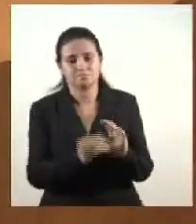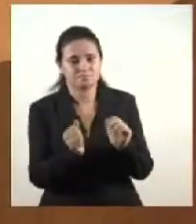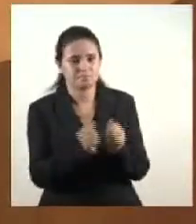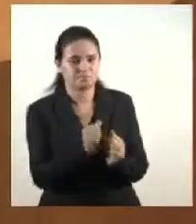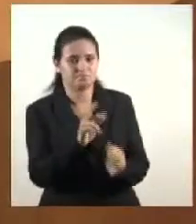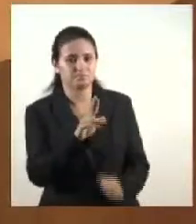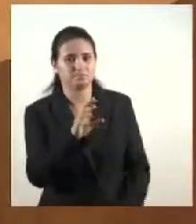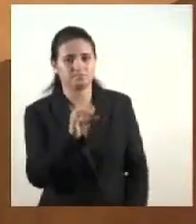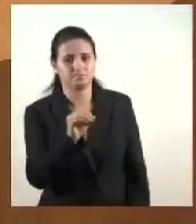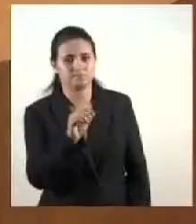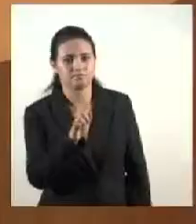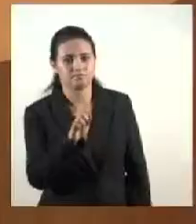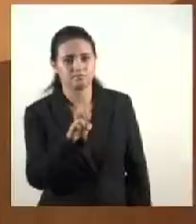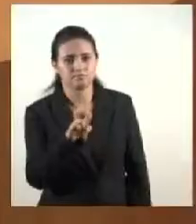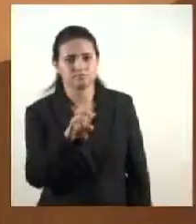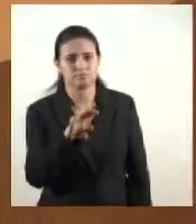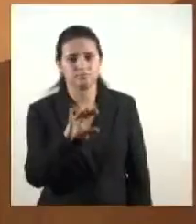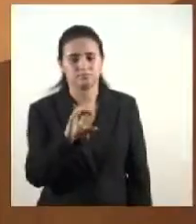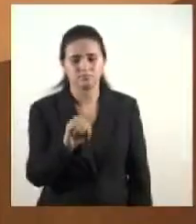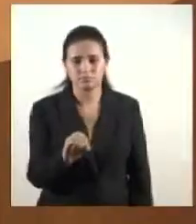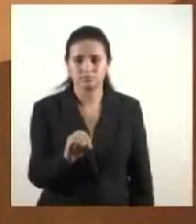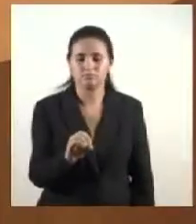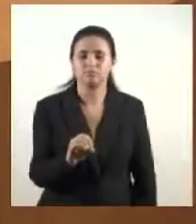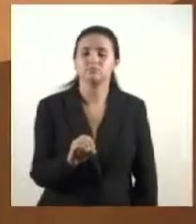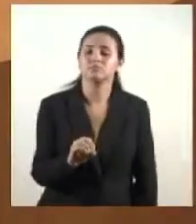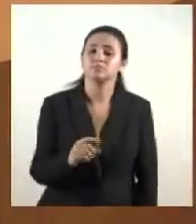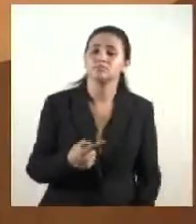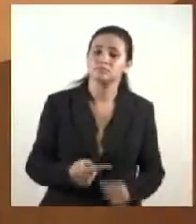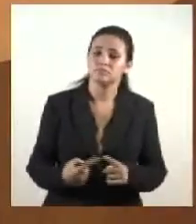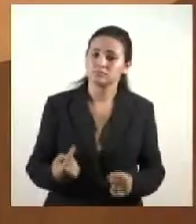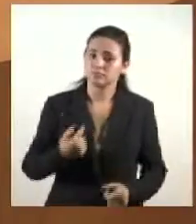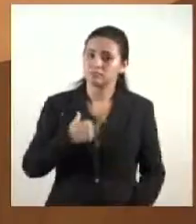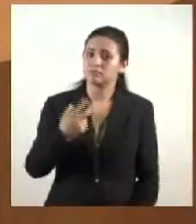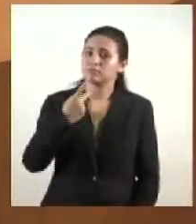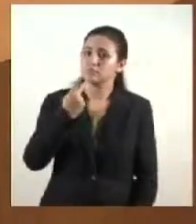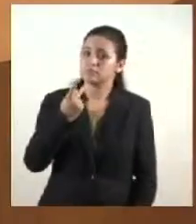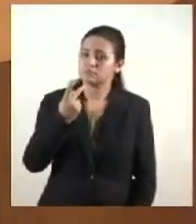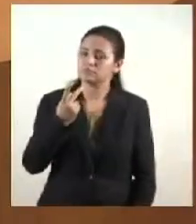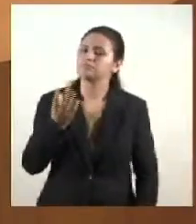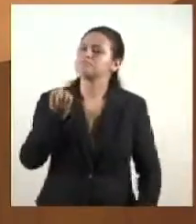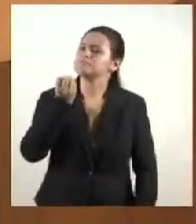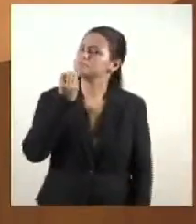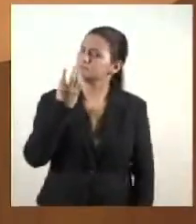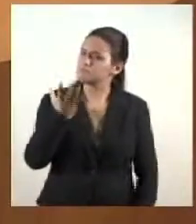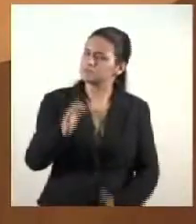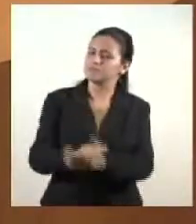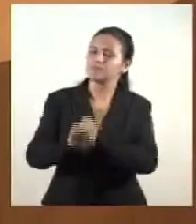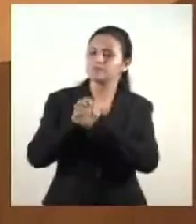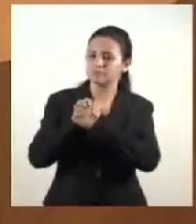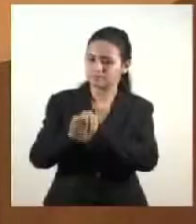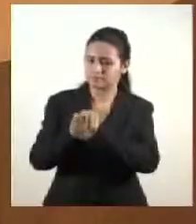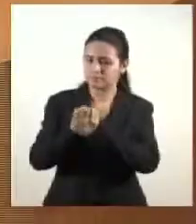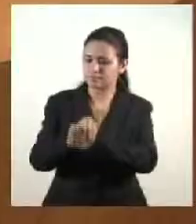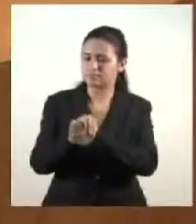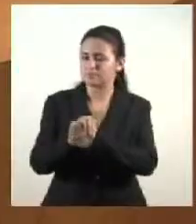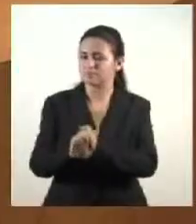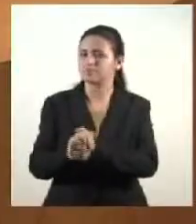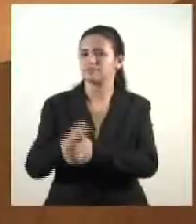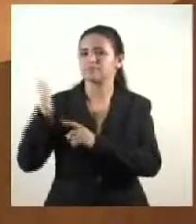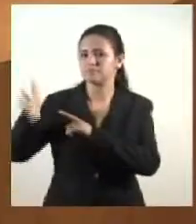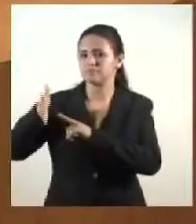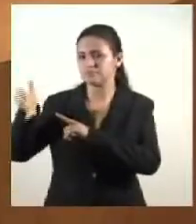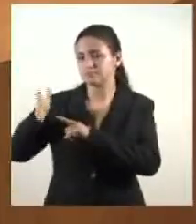Rogério Cafeteira, mas inclusive eu ia elogiar o pronunciamento dele, uma vez que ele realmente fala o que